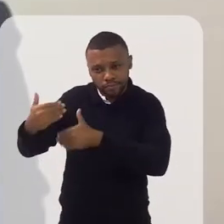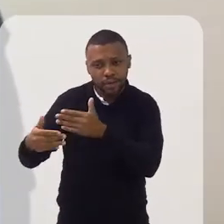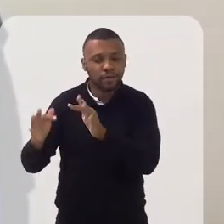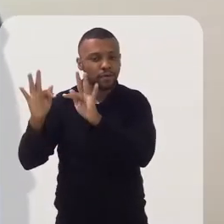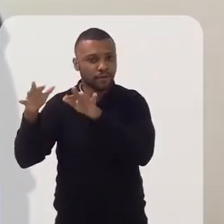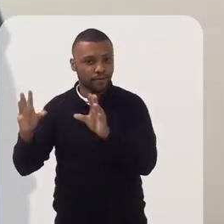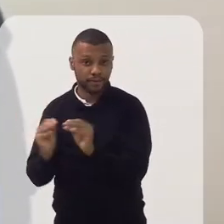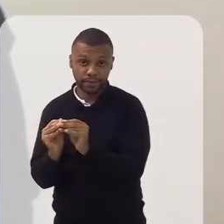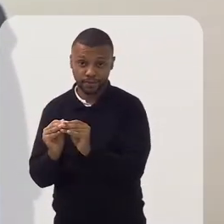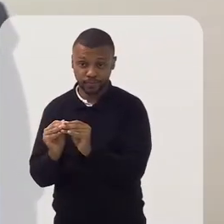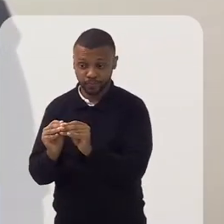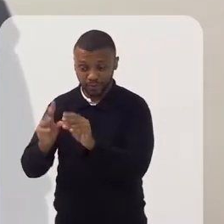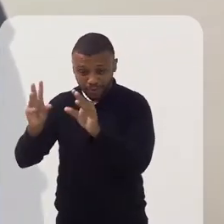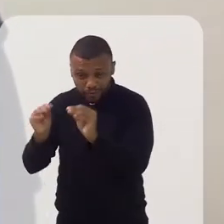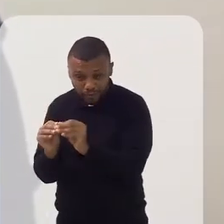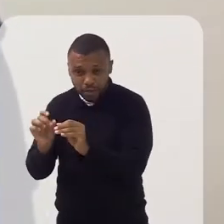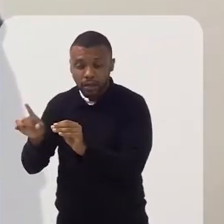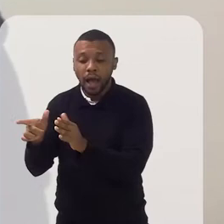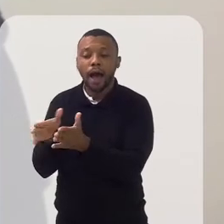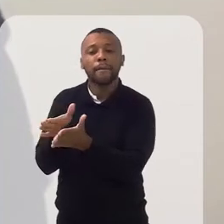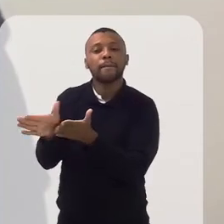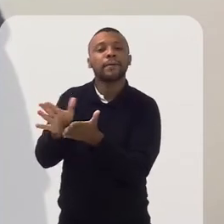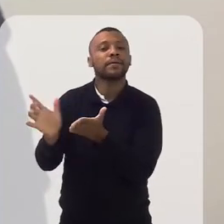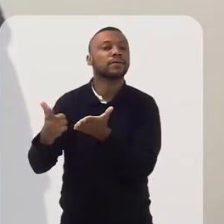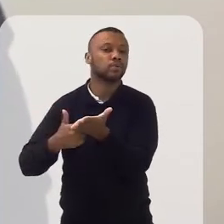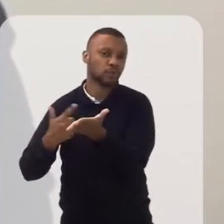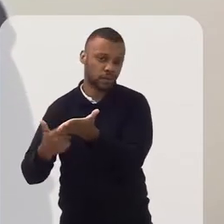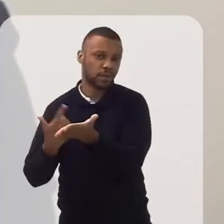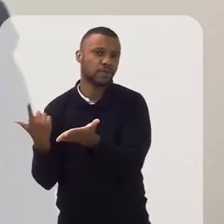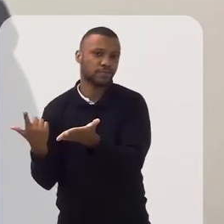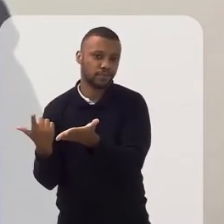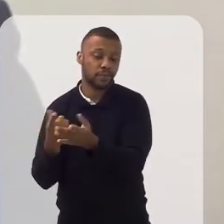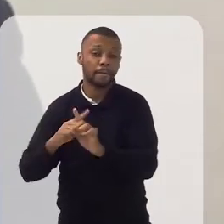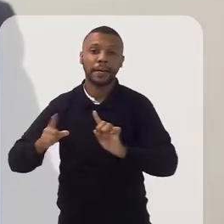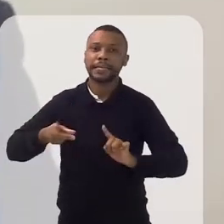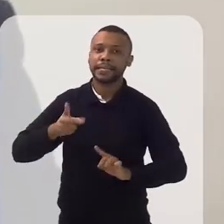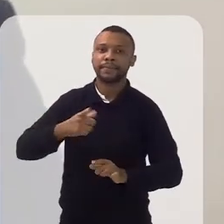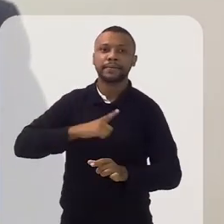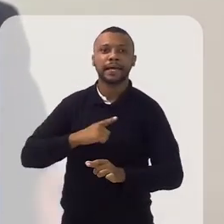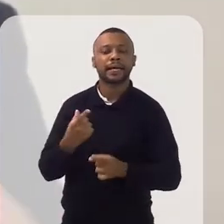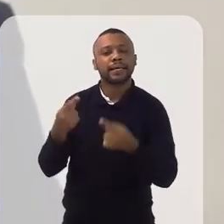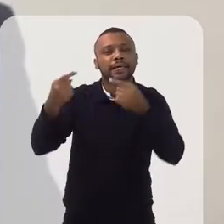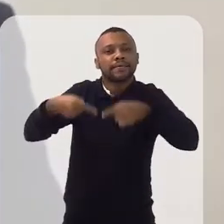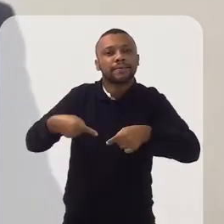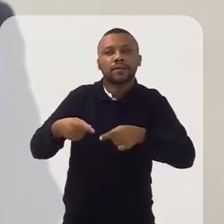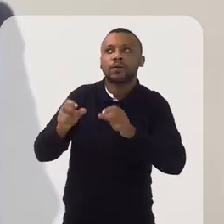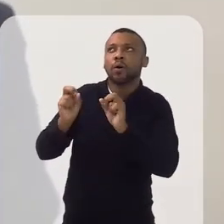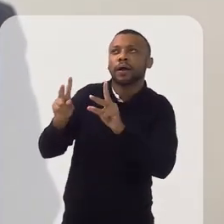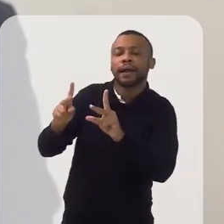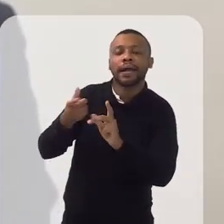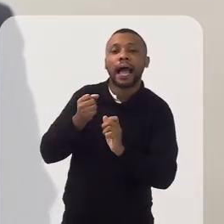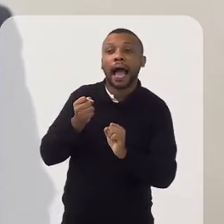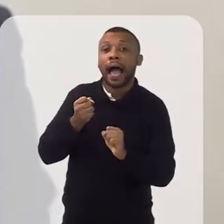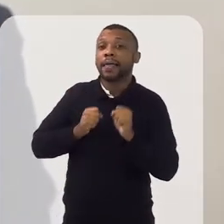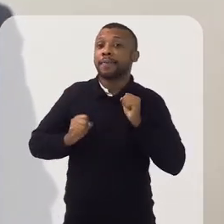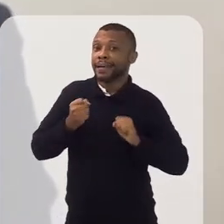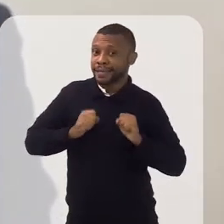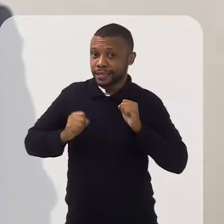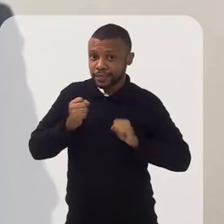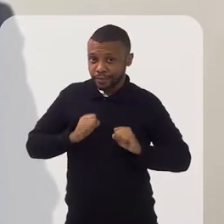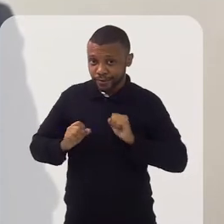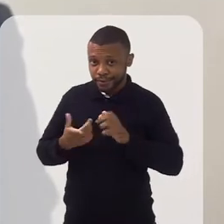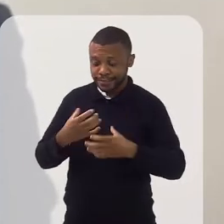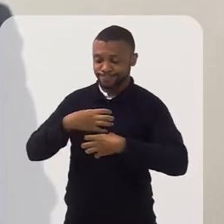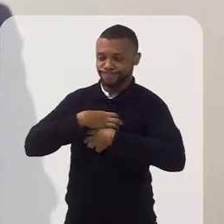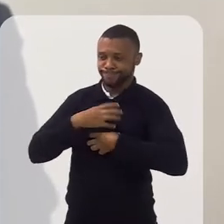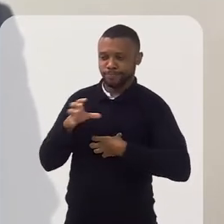tem a entrega, que é o livro, mas também a gente fica sempre naquele desafio, beleza, mas a expectativa que é criada, né, no